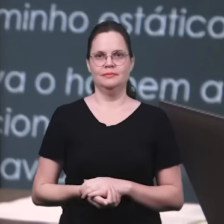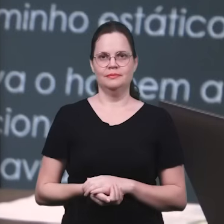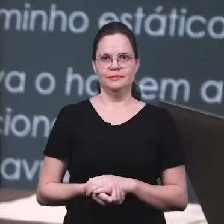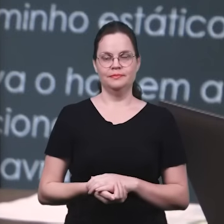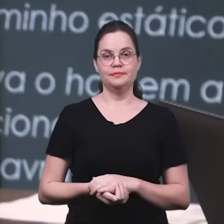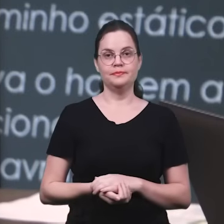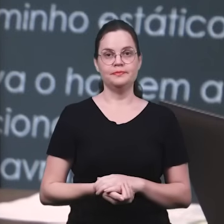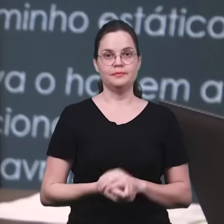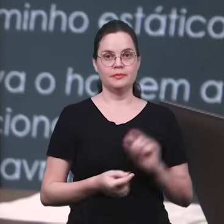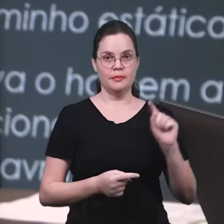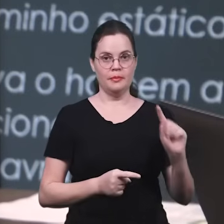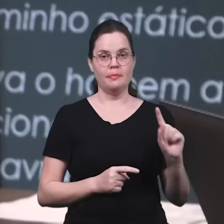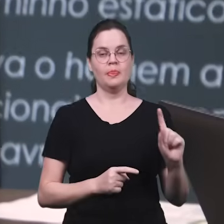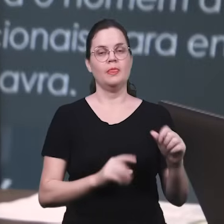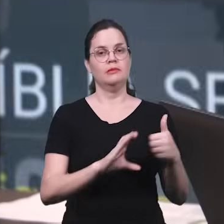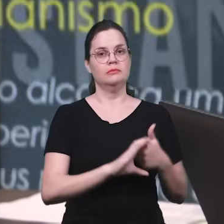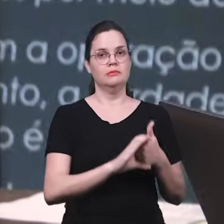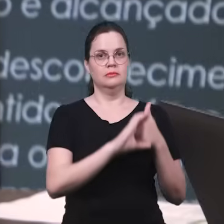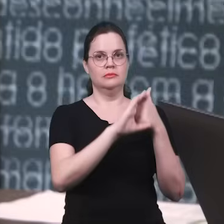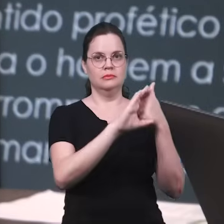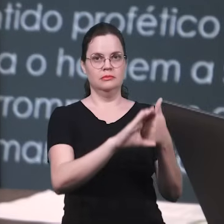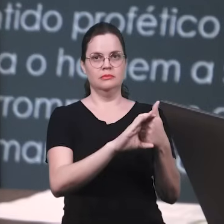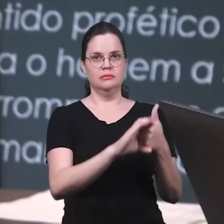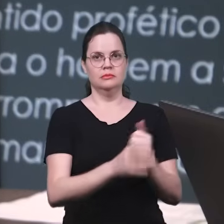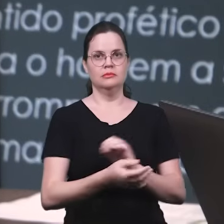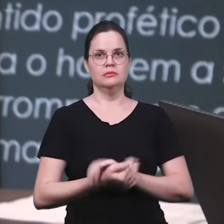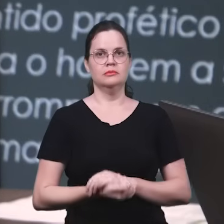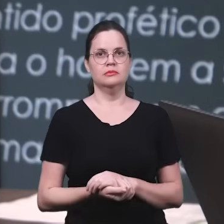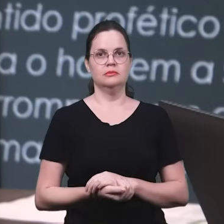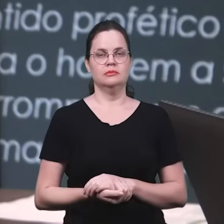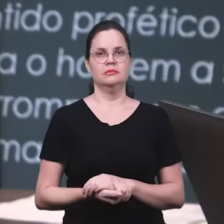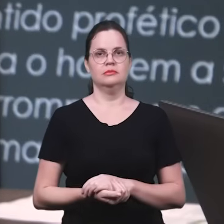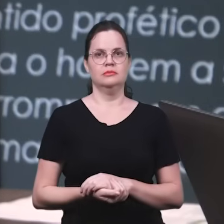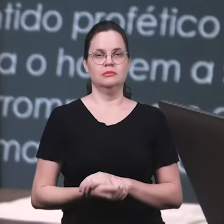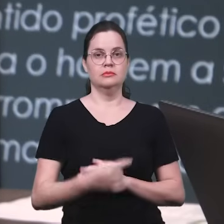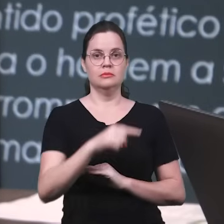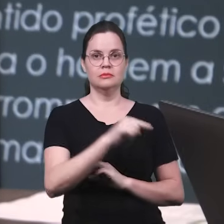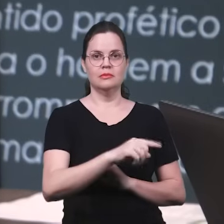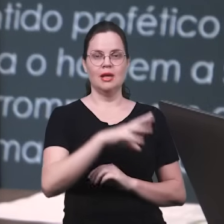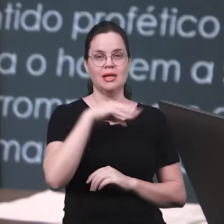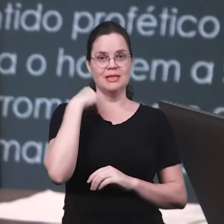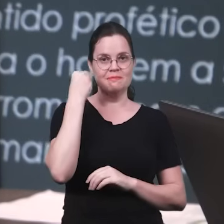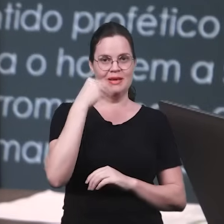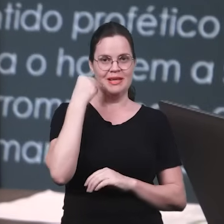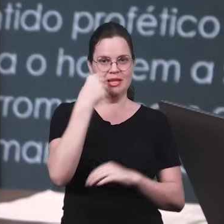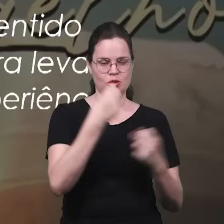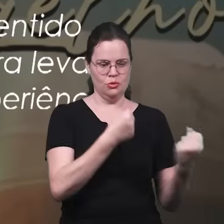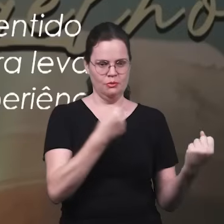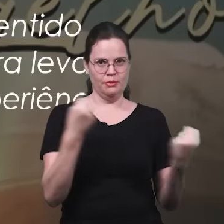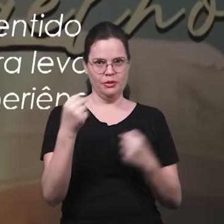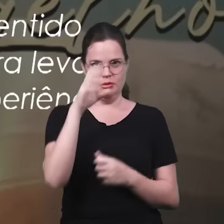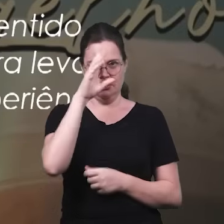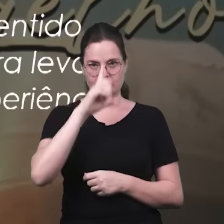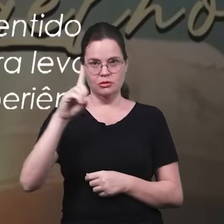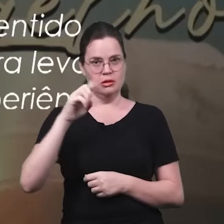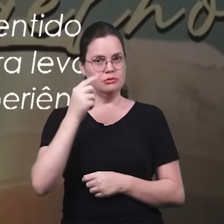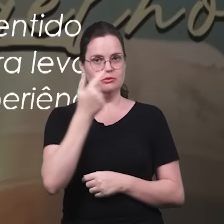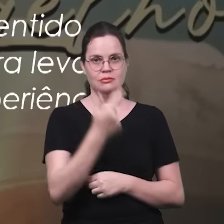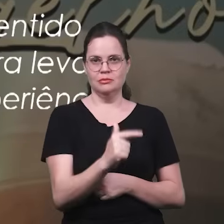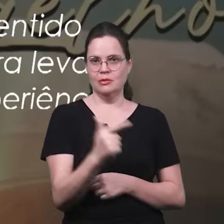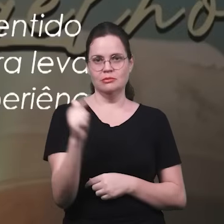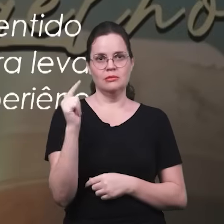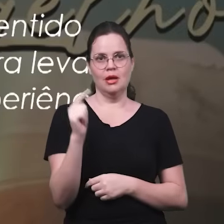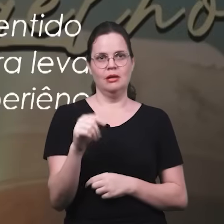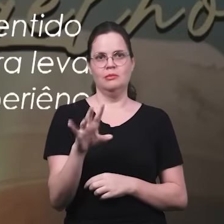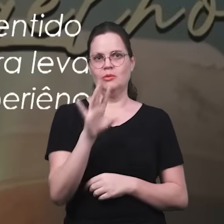No cristianismo, ele não alcança uma experiência do poder de Deus por meio,